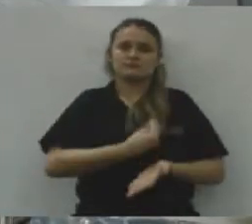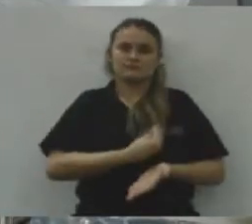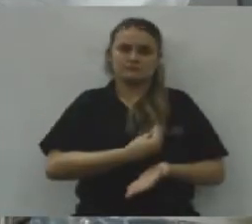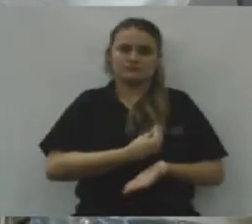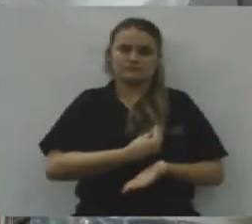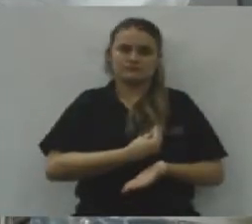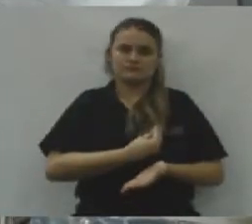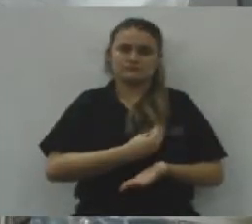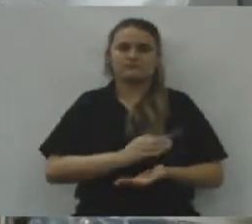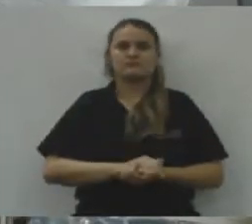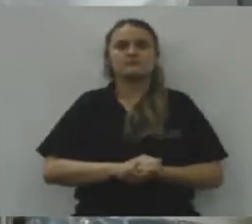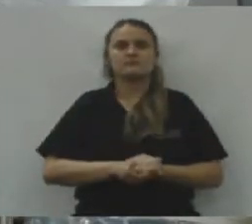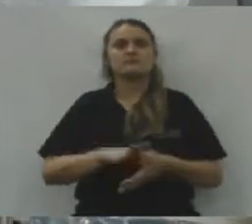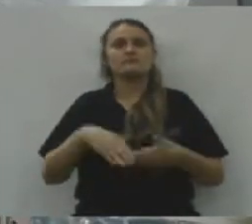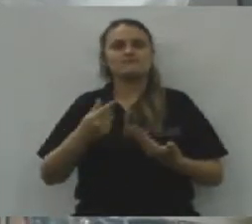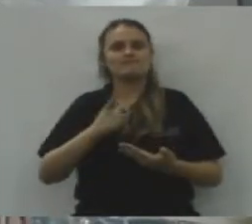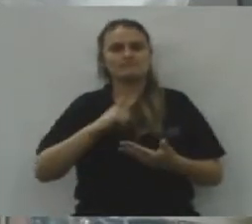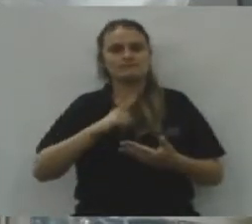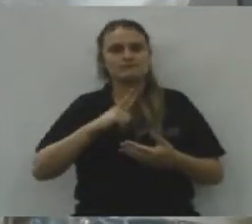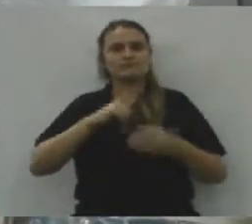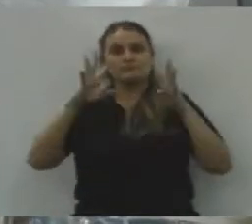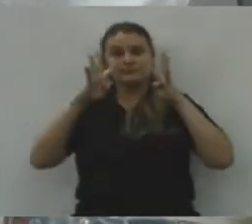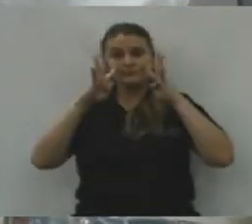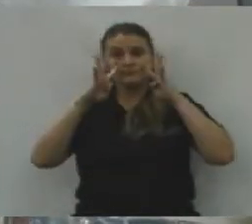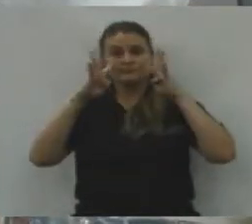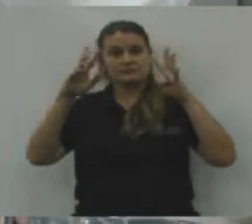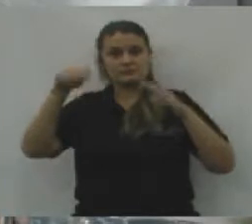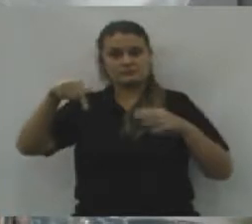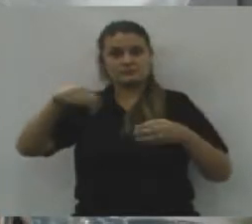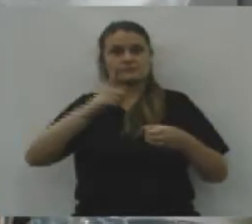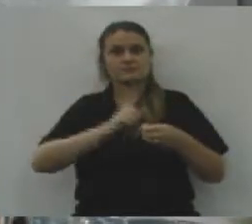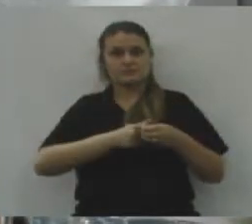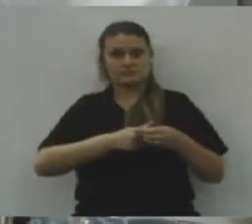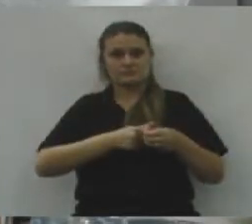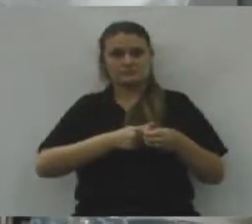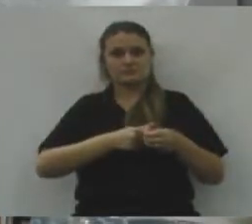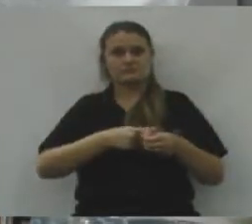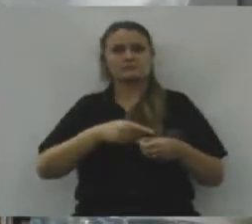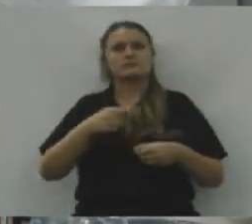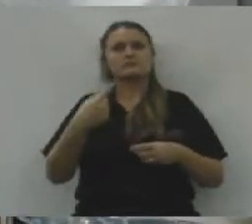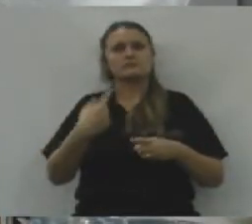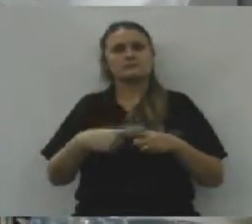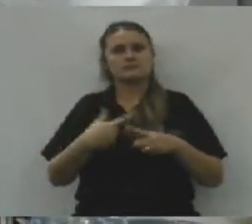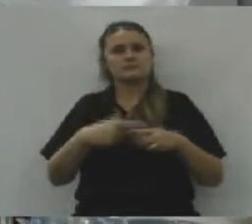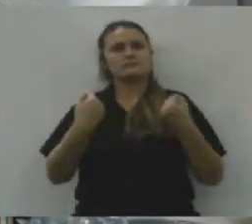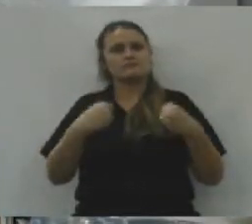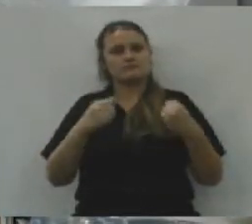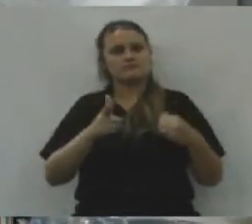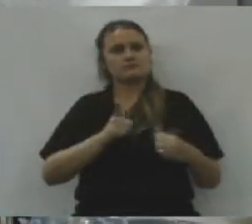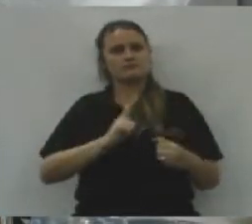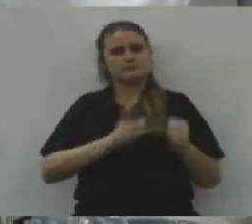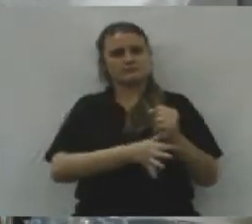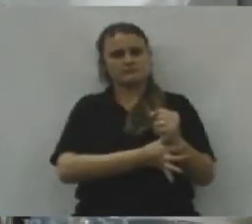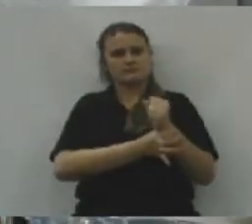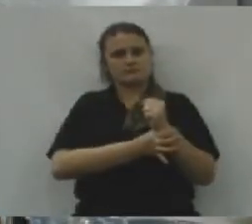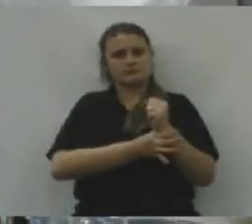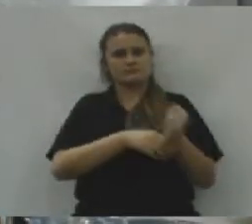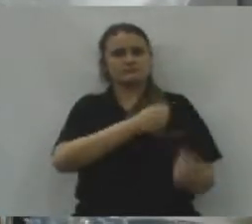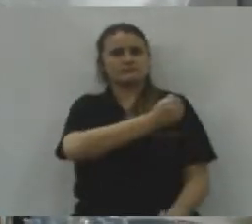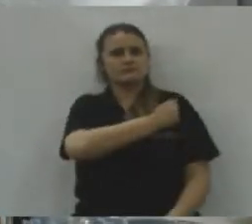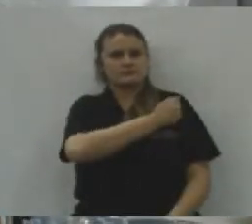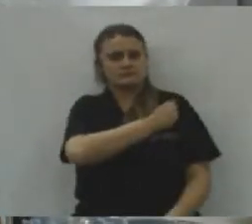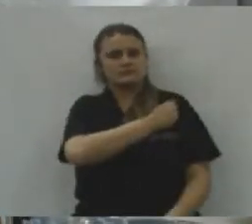mãe. Isso acende um alerta aqui na nossa cidade, né? Algo que aumente a segurança dos nossos alunos, das